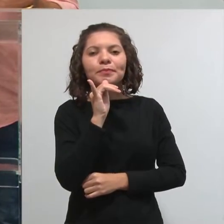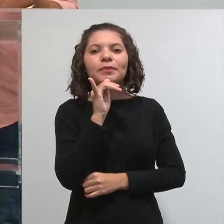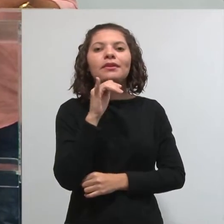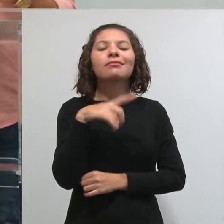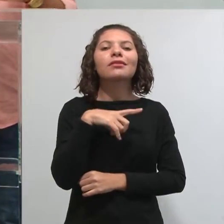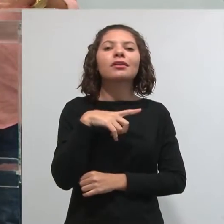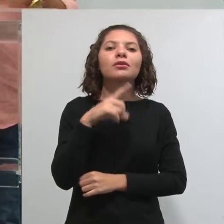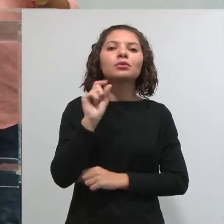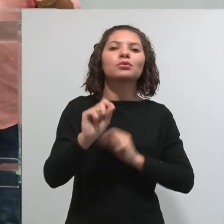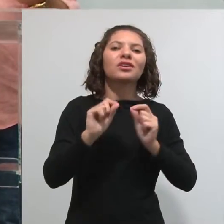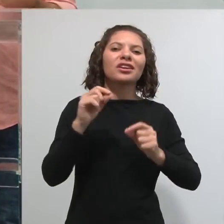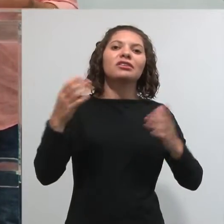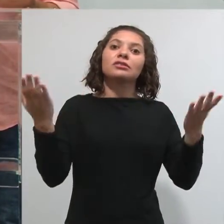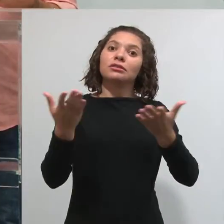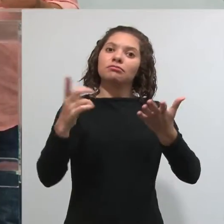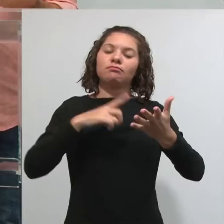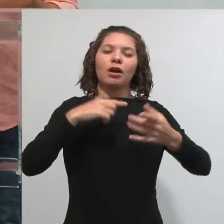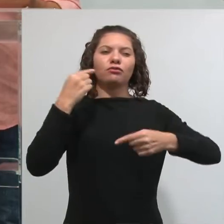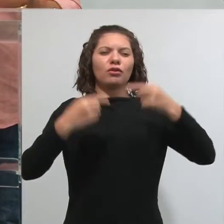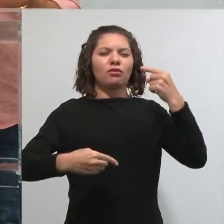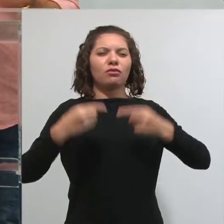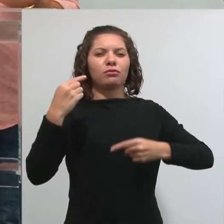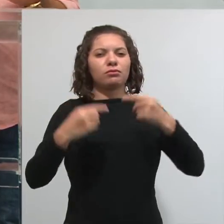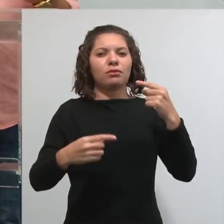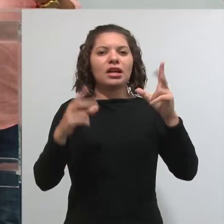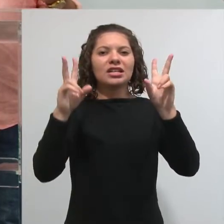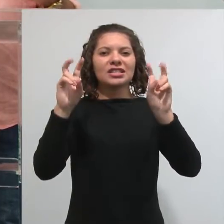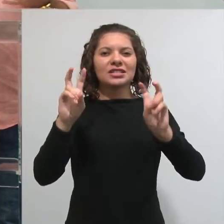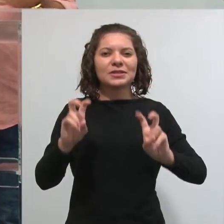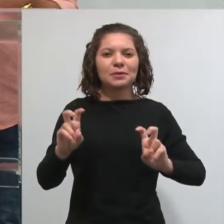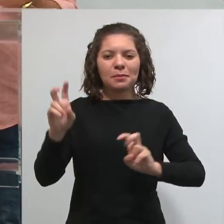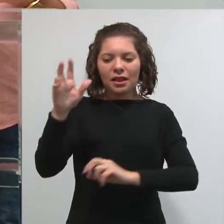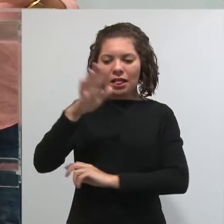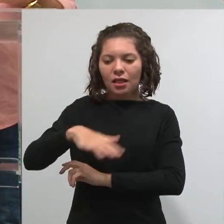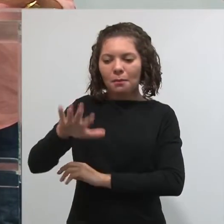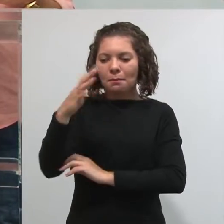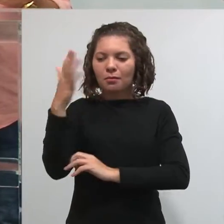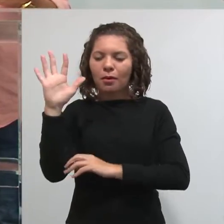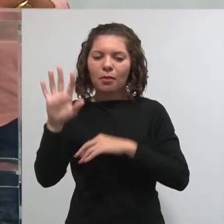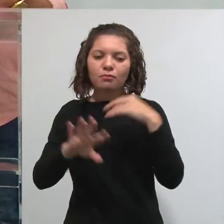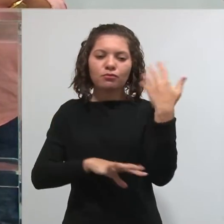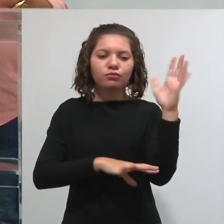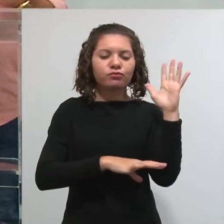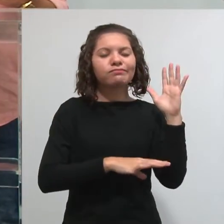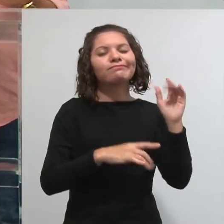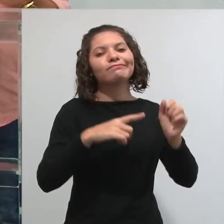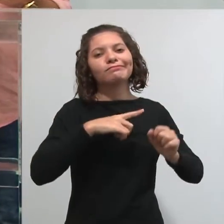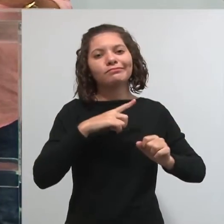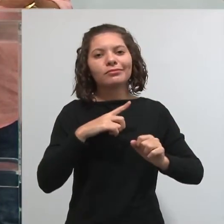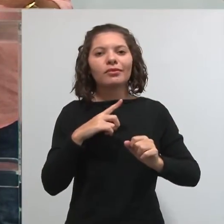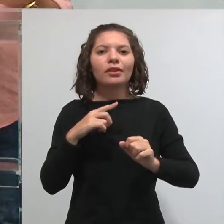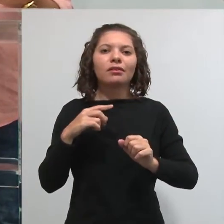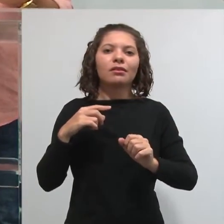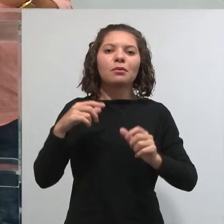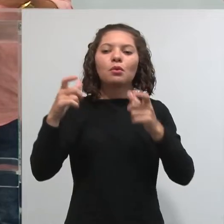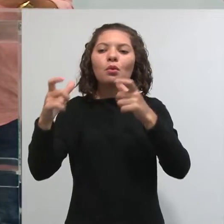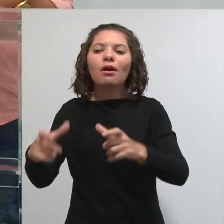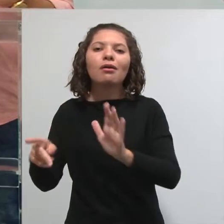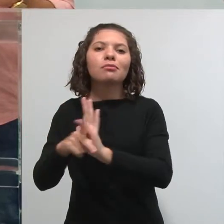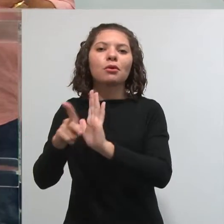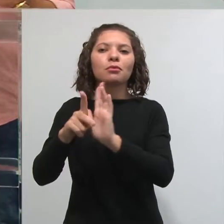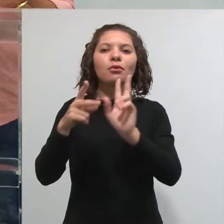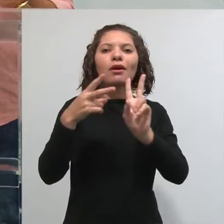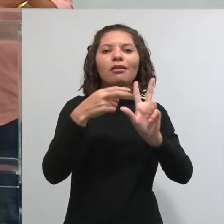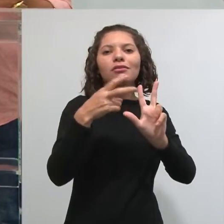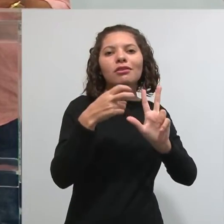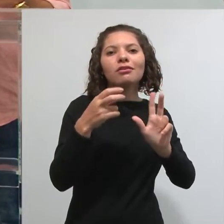tem aí discussões imensas sobre essa questão das áreas de preservação ambiental, das reservas indígenas, certo? Então, é um